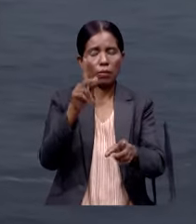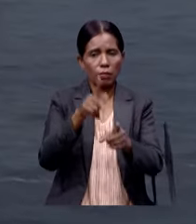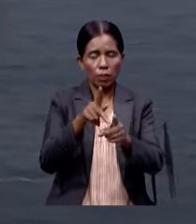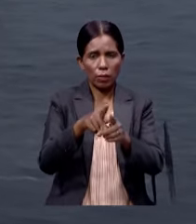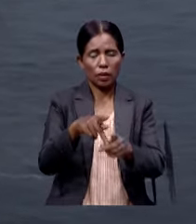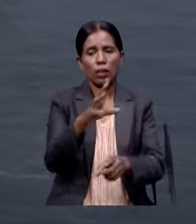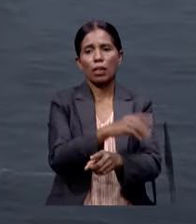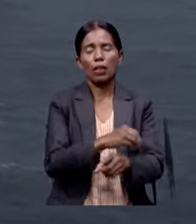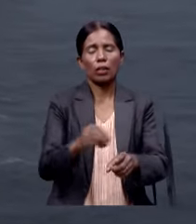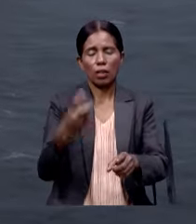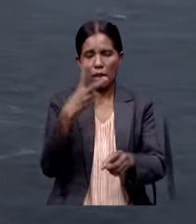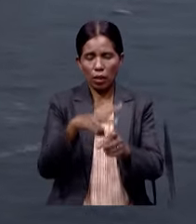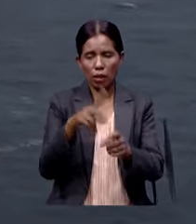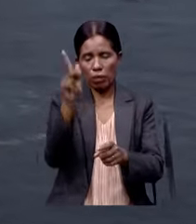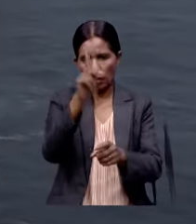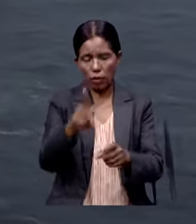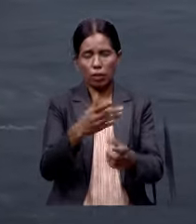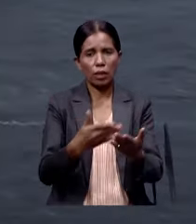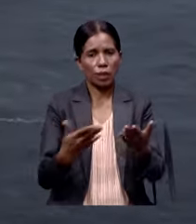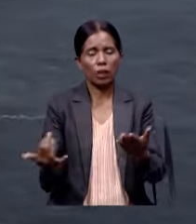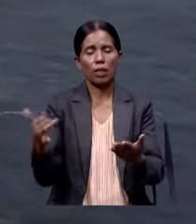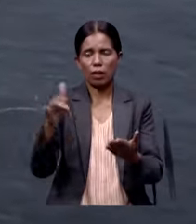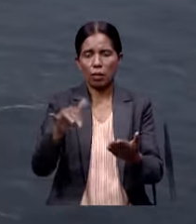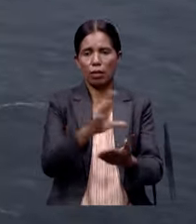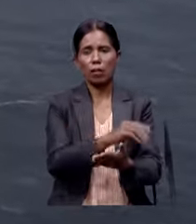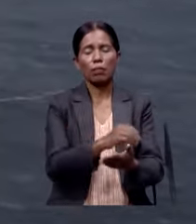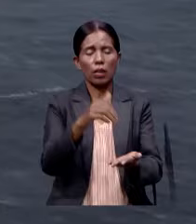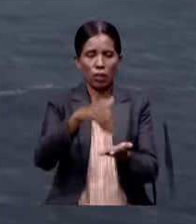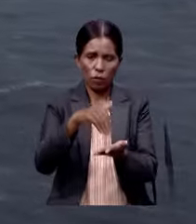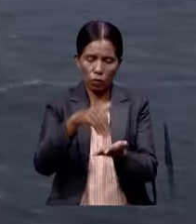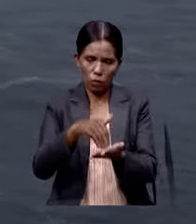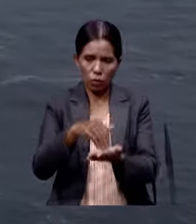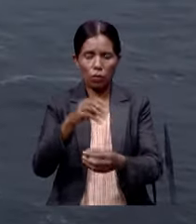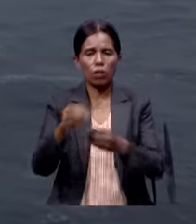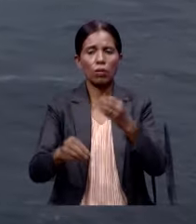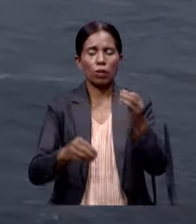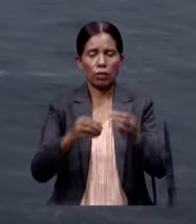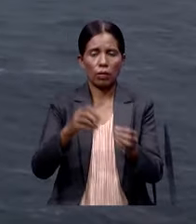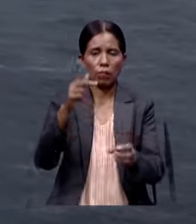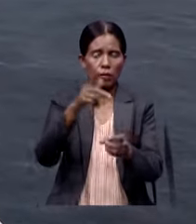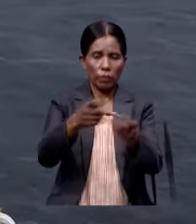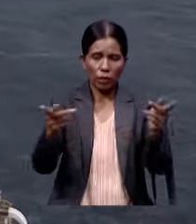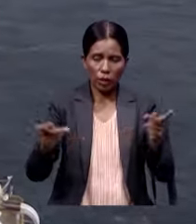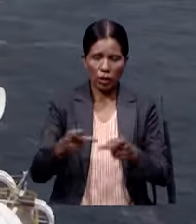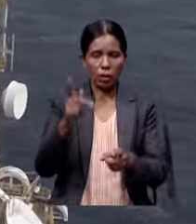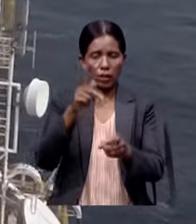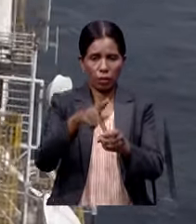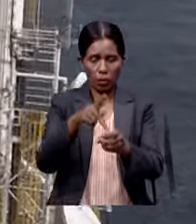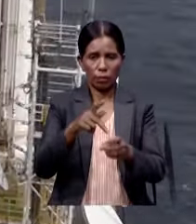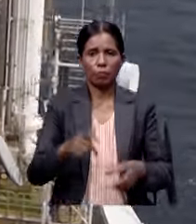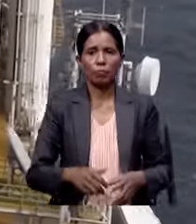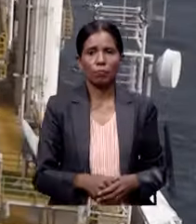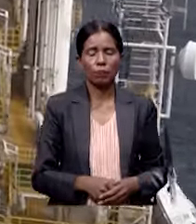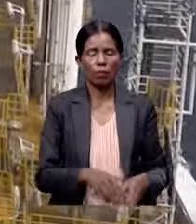Code, Fiscal Regime, No Production Sharing Contract, para estudo viabilidade campo Greater Sunrise. A proceso de